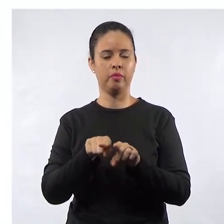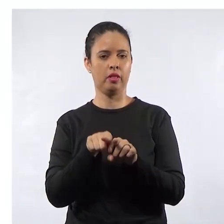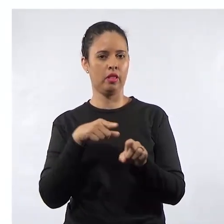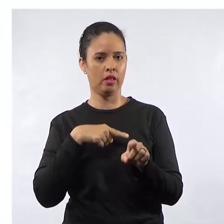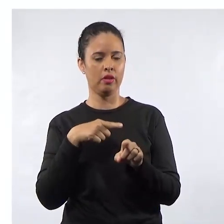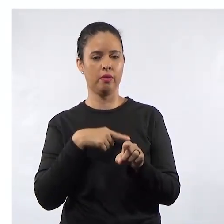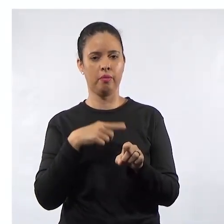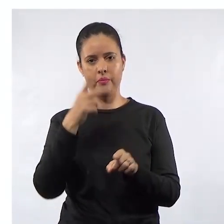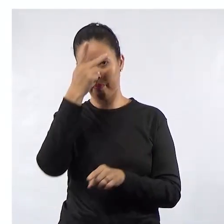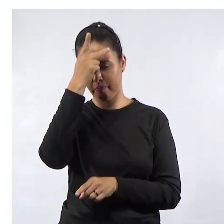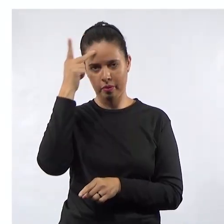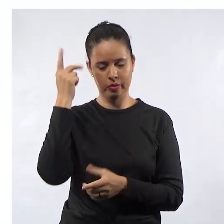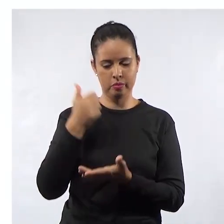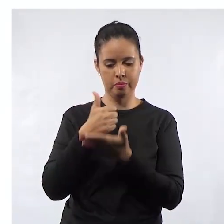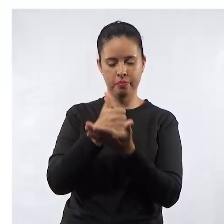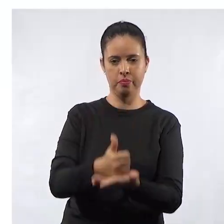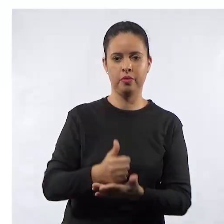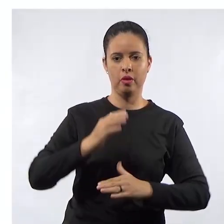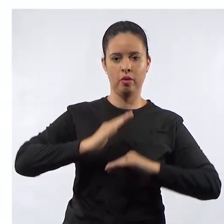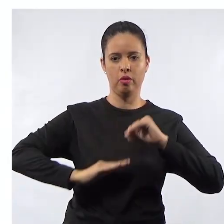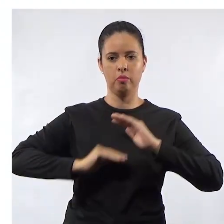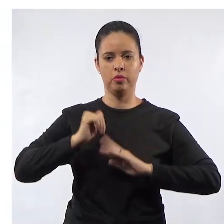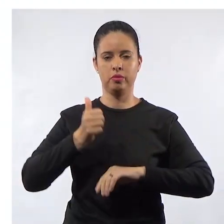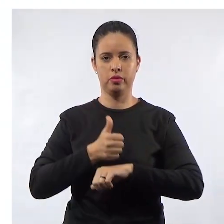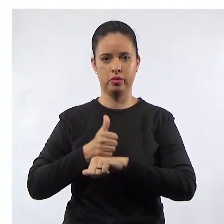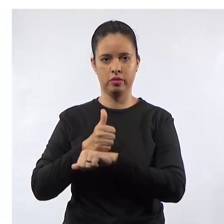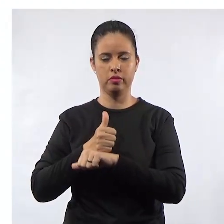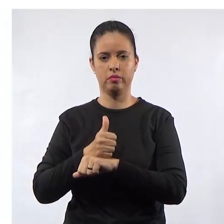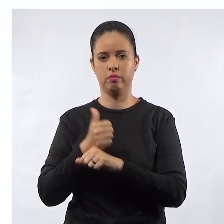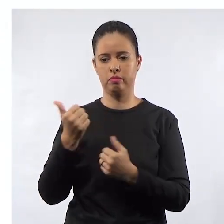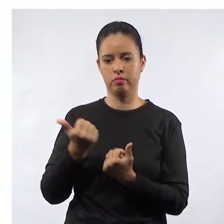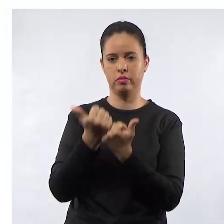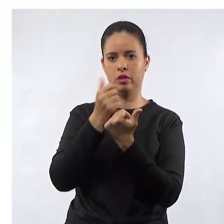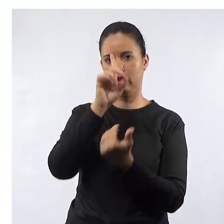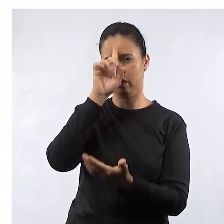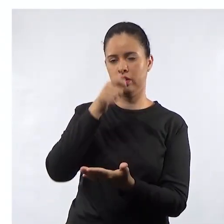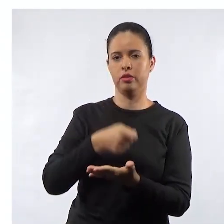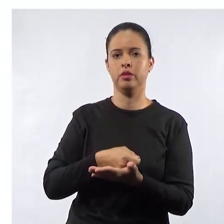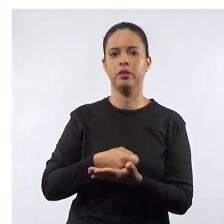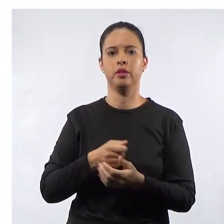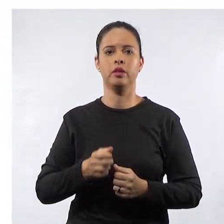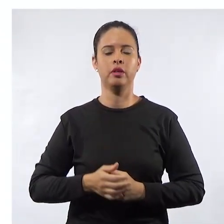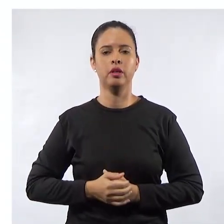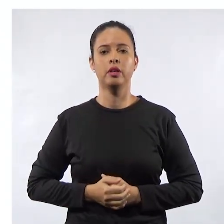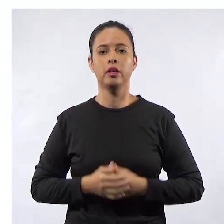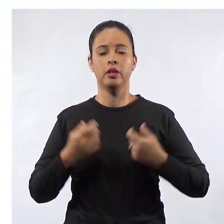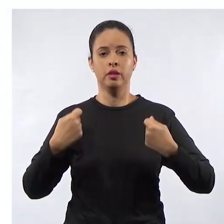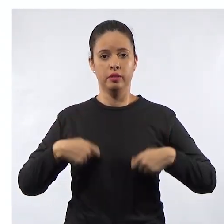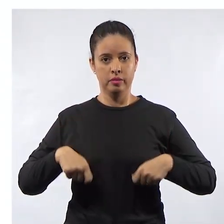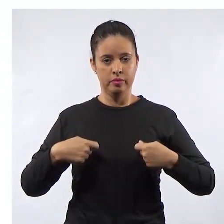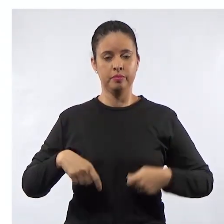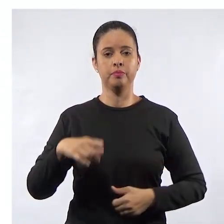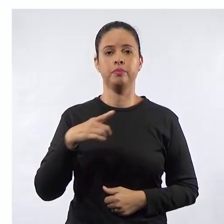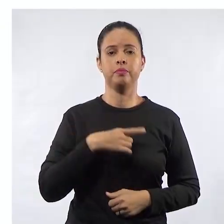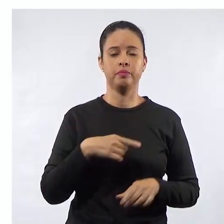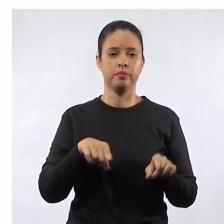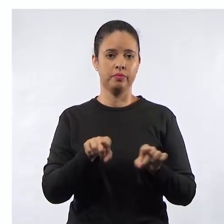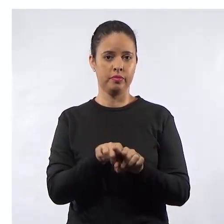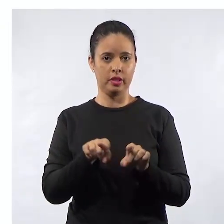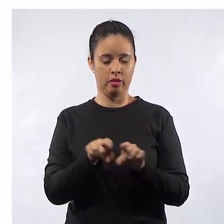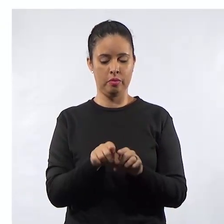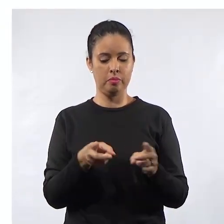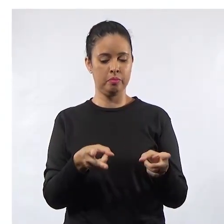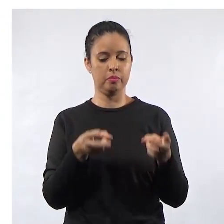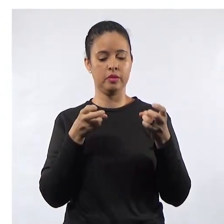contábeis, contam com consultores, tá? Com assessoria profissional para apoiá-los em suas decisões. Então, é preciso